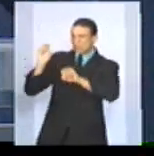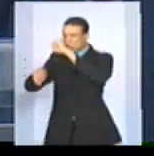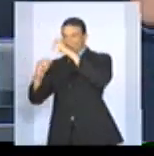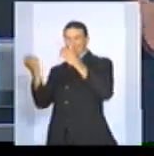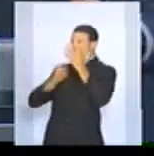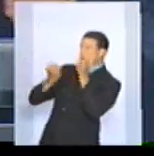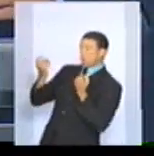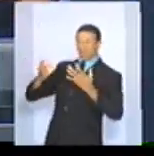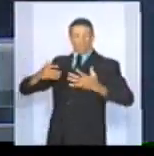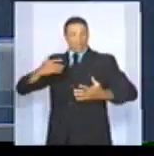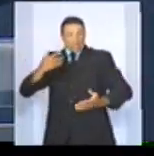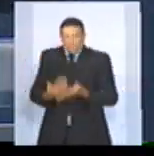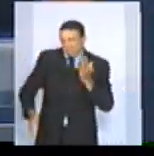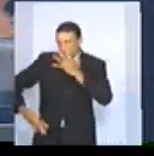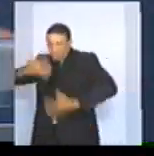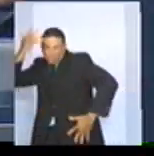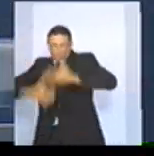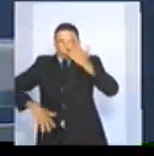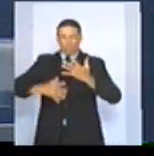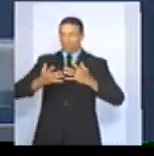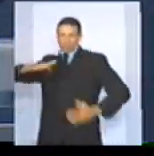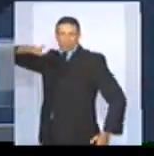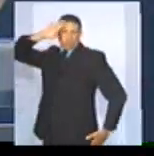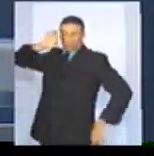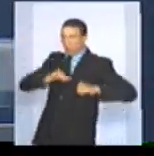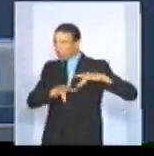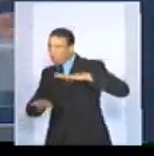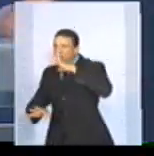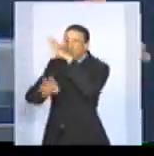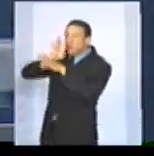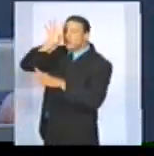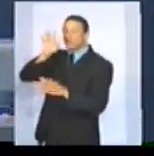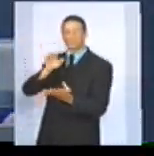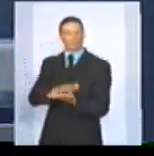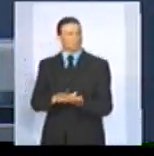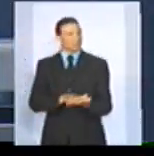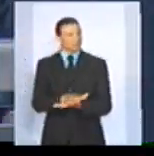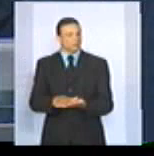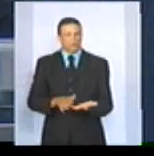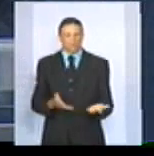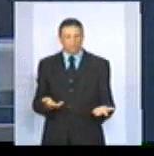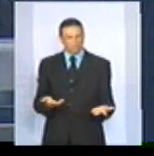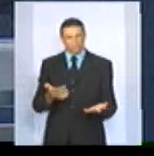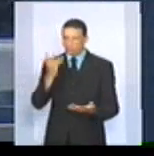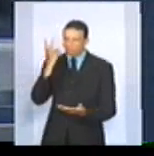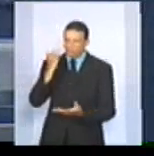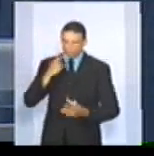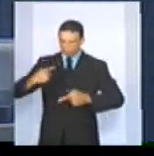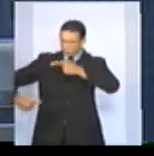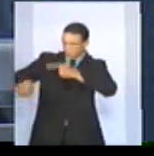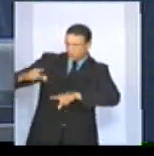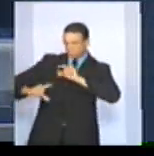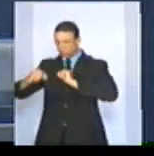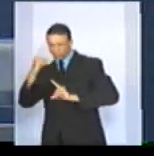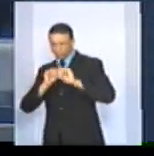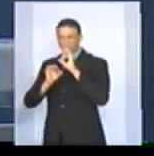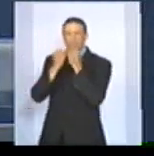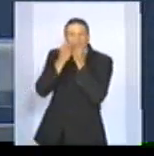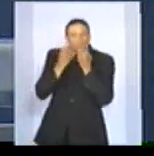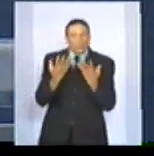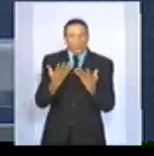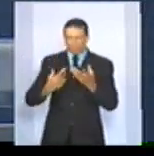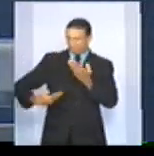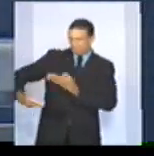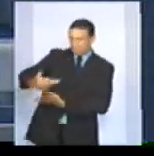algum processo teve ter ação militar tá aqui a Veridiano particular não tive um processo democrático um debate democrático